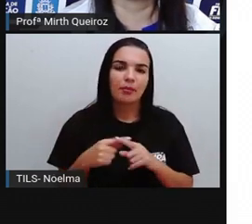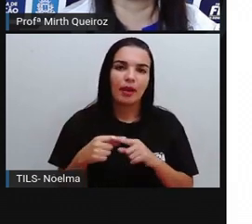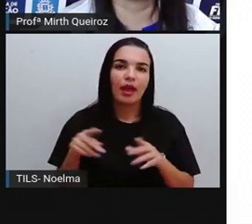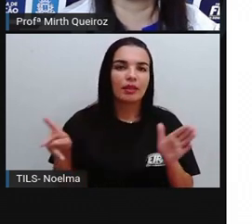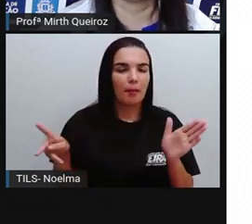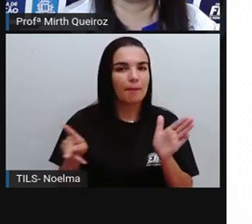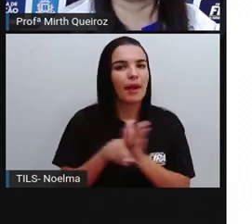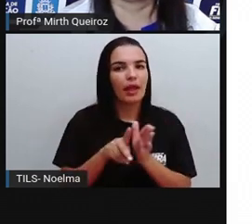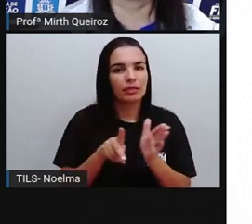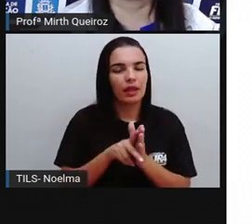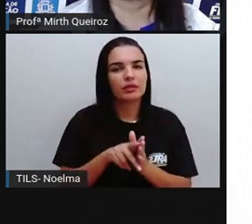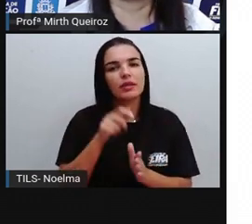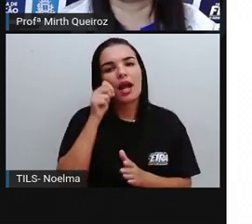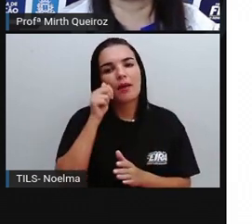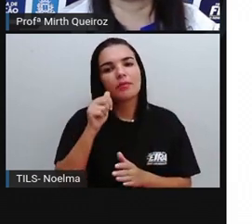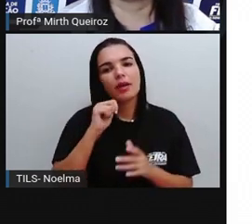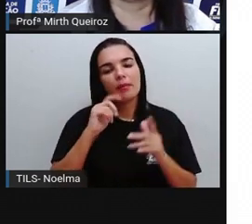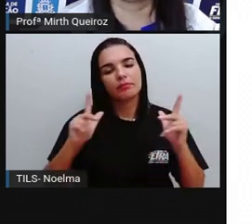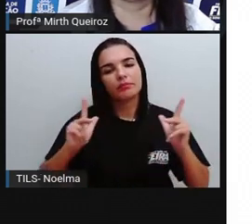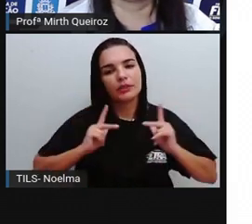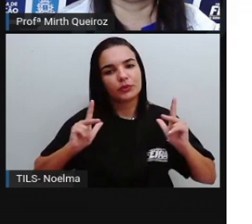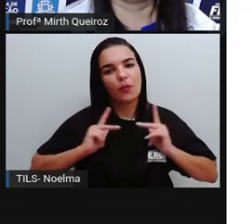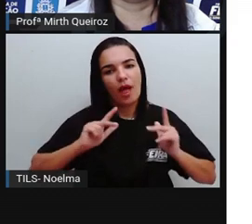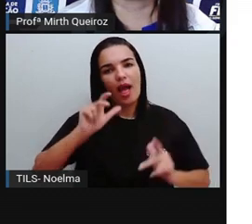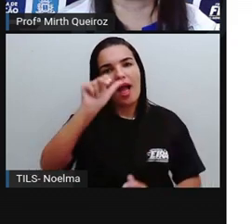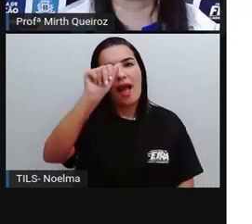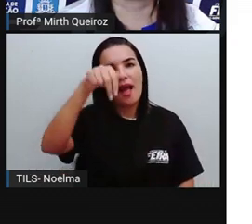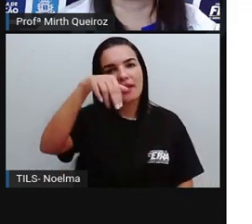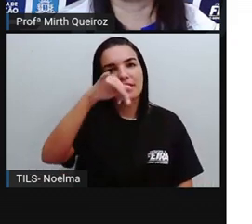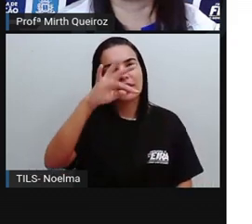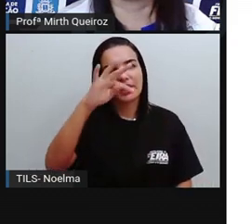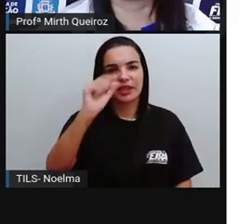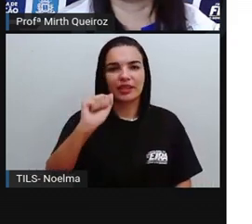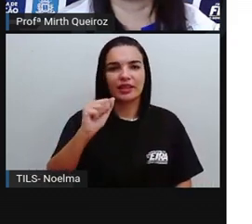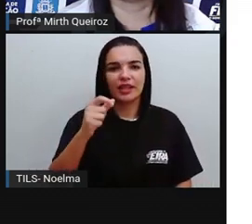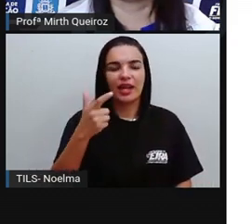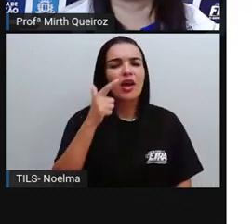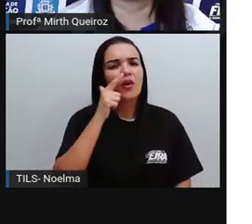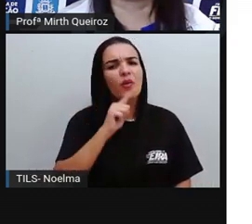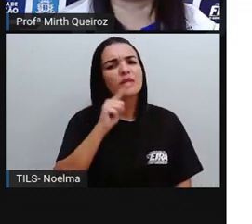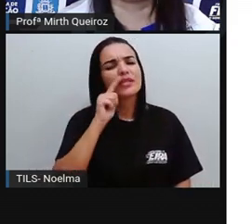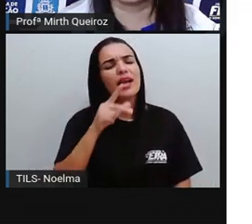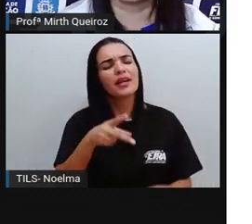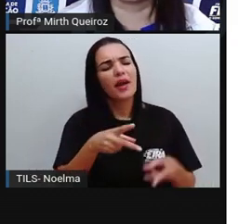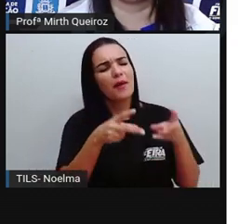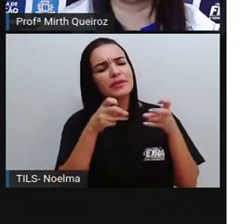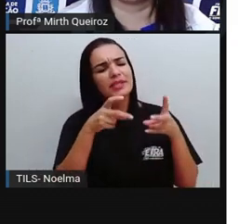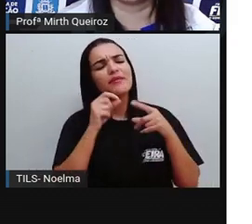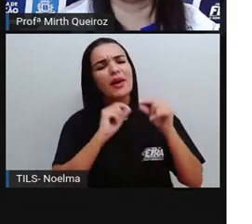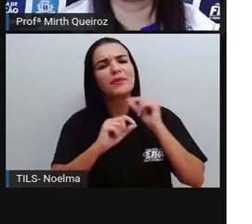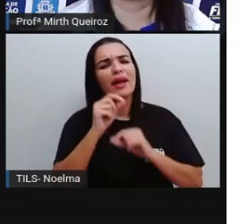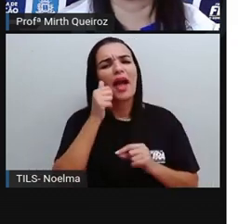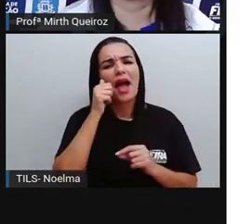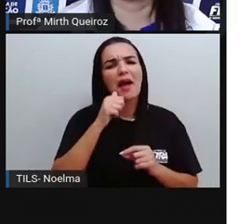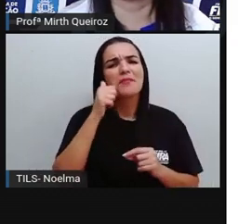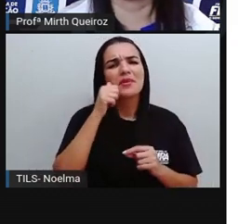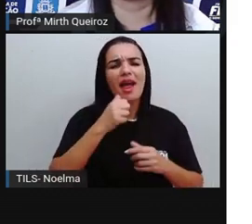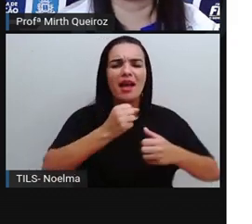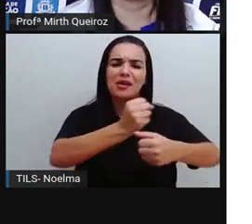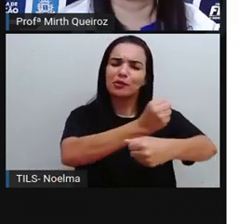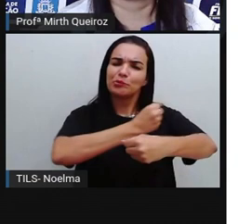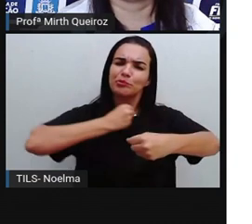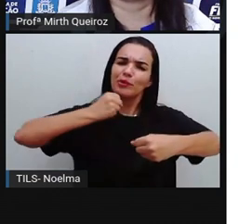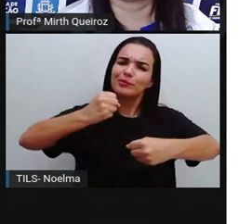de uma coleção particular. E aí a gente consegue observar essa mulher na cozinha,